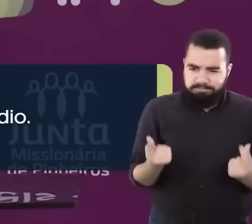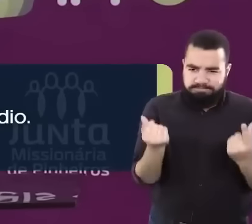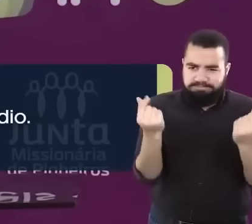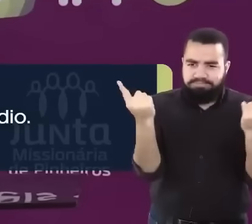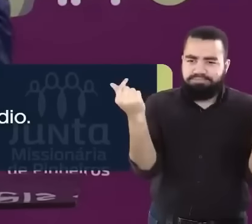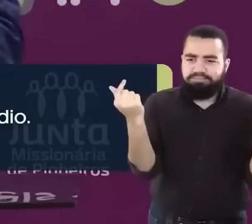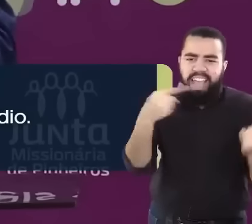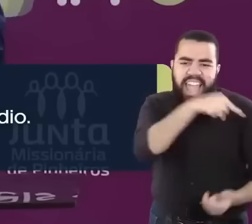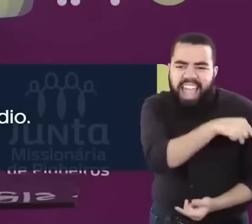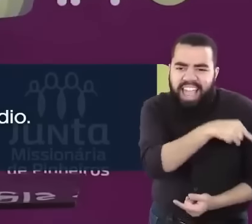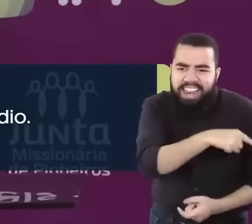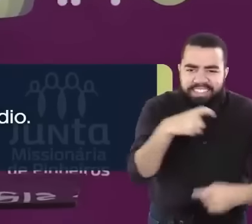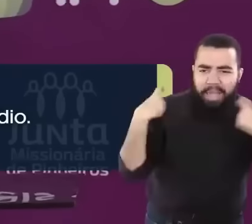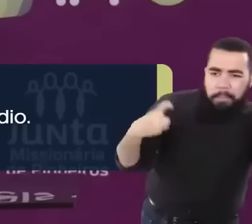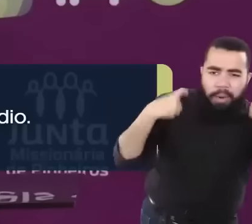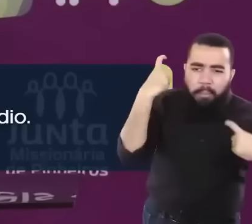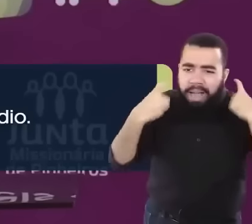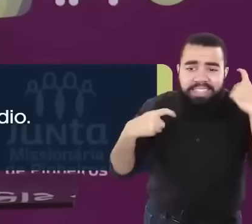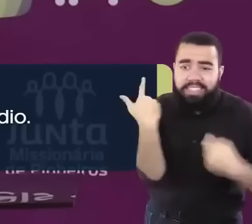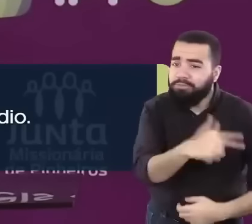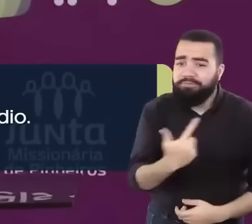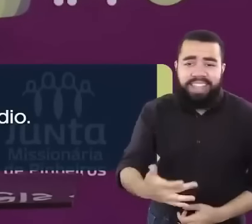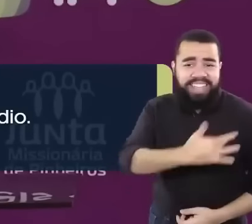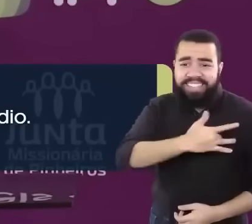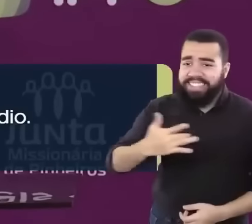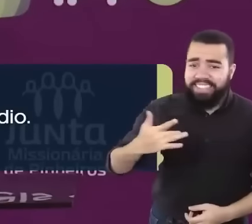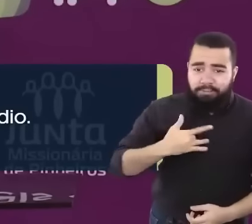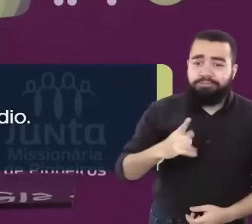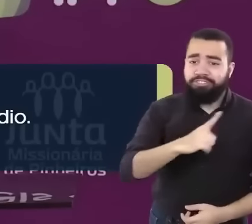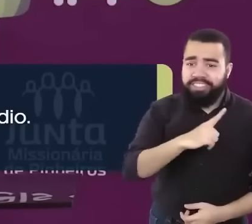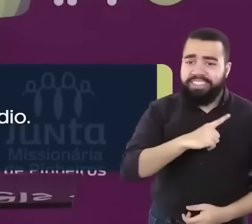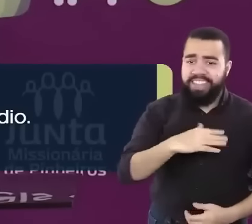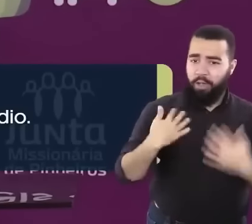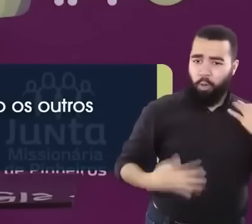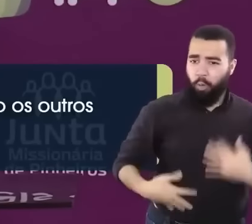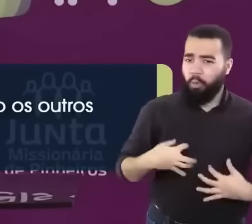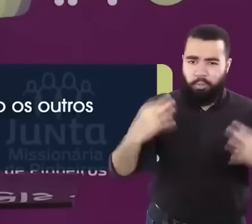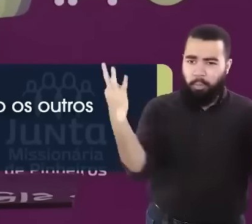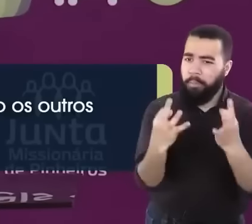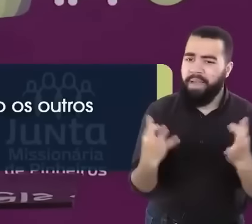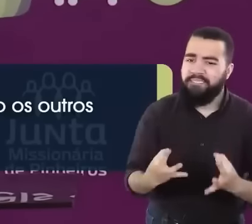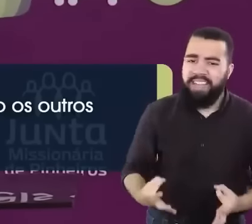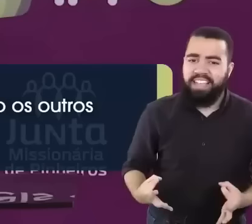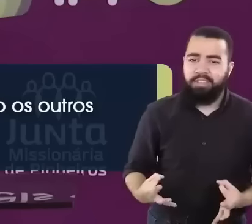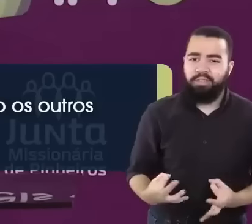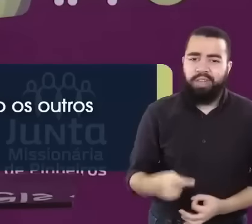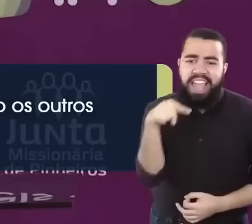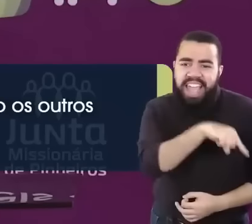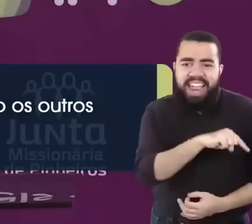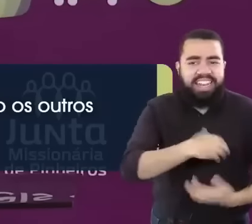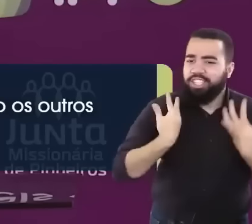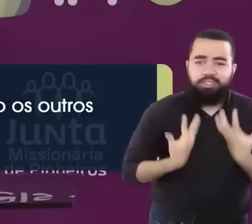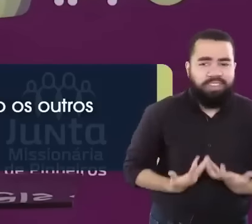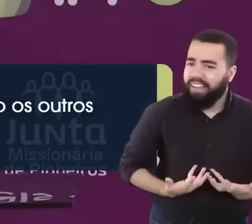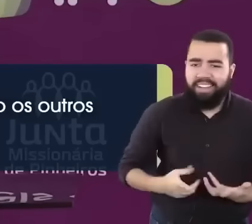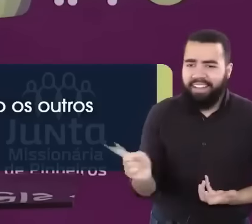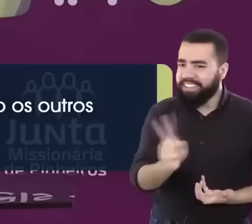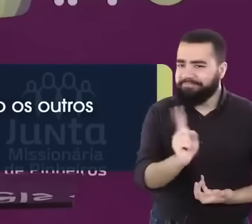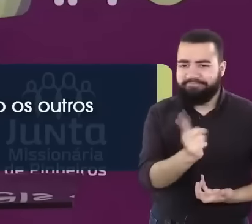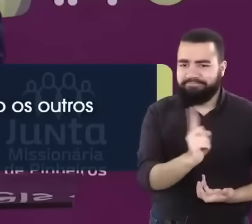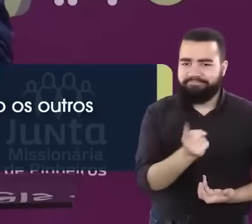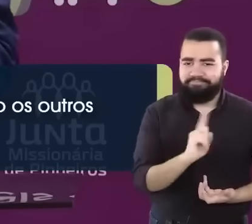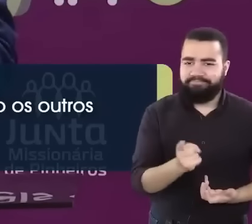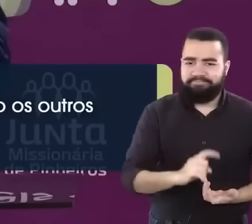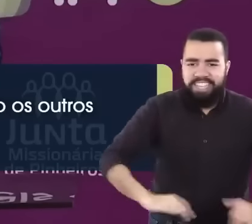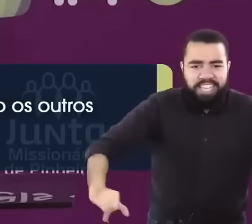não H preocupação seu corpo é sadio sarado iné não partilham das canseiras dos mortais nem são